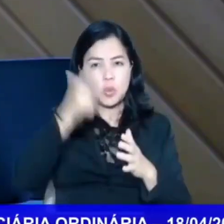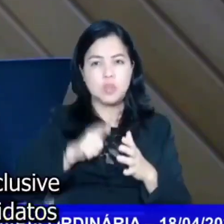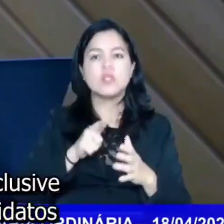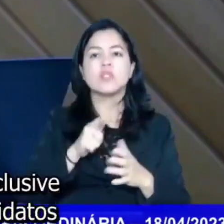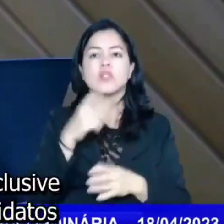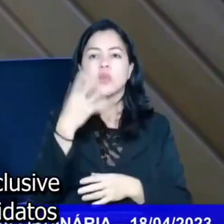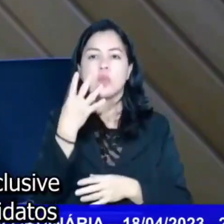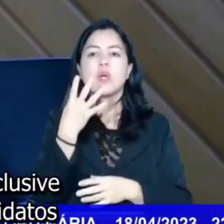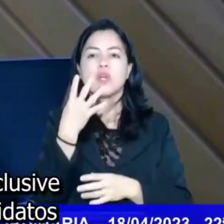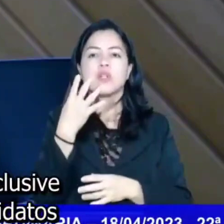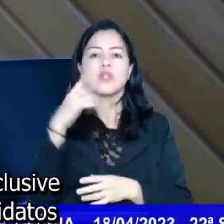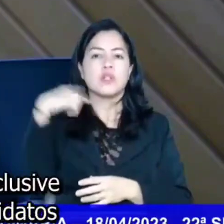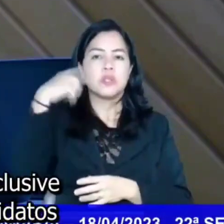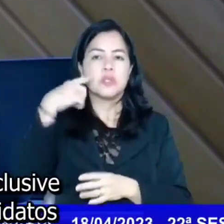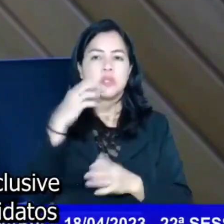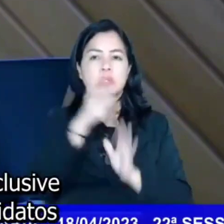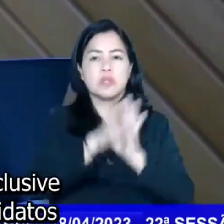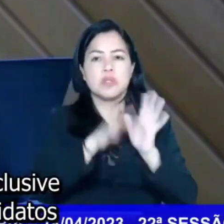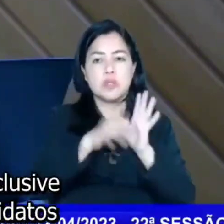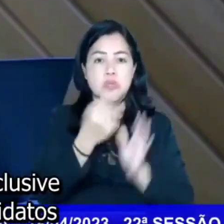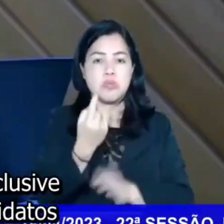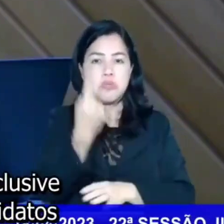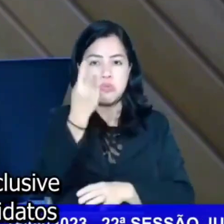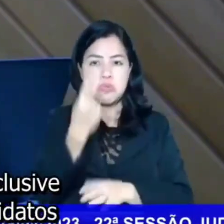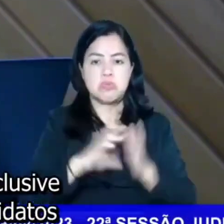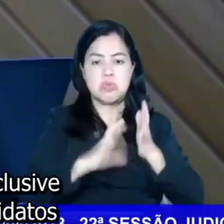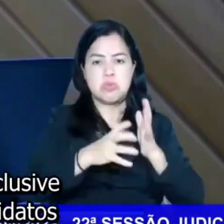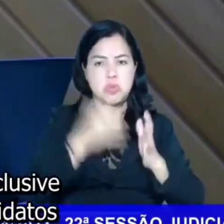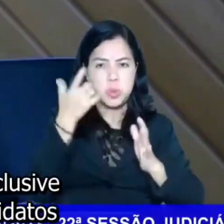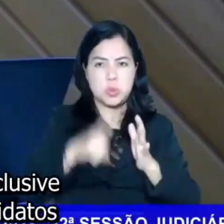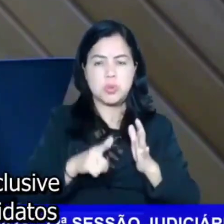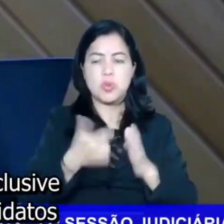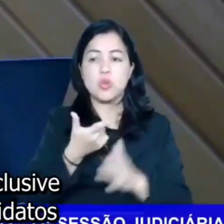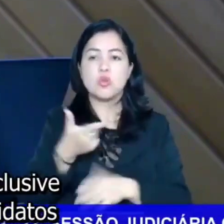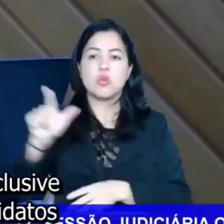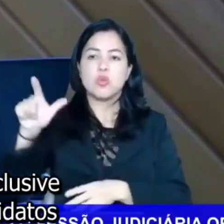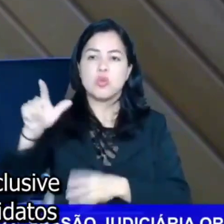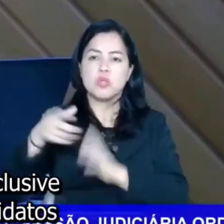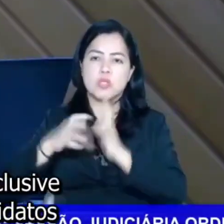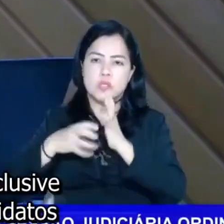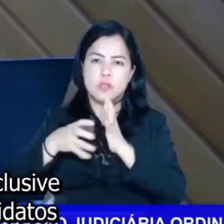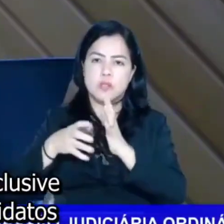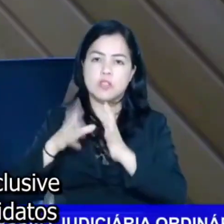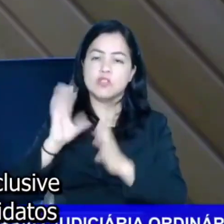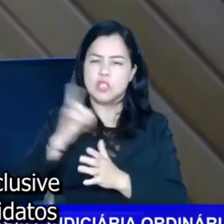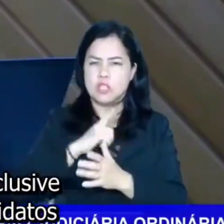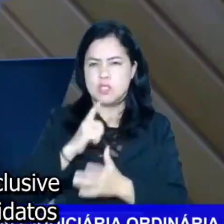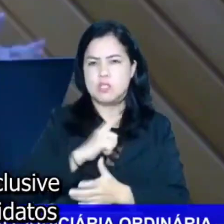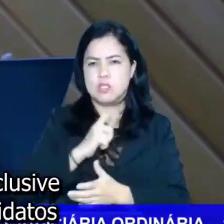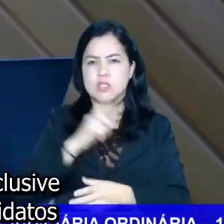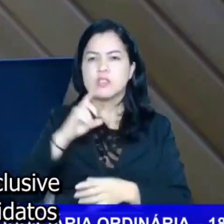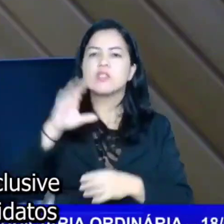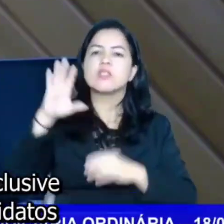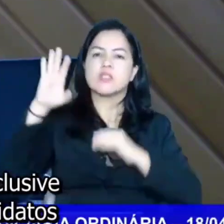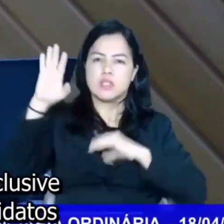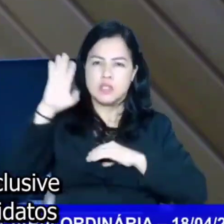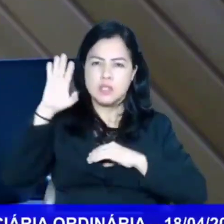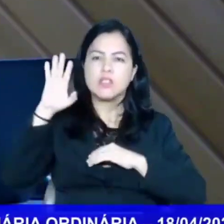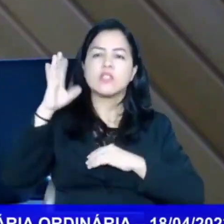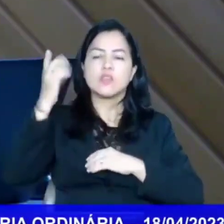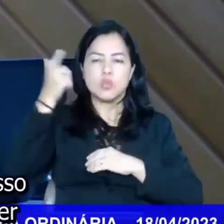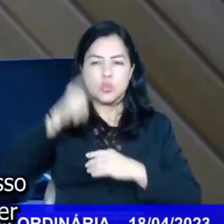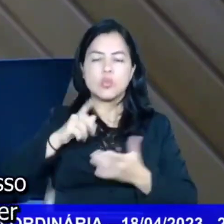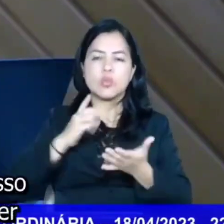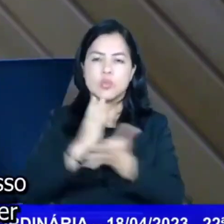um único partido. E outros partidos que, inclusive, já tinham candidatos eleitos, que têm